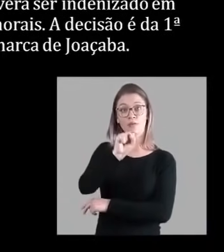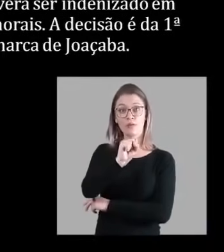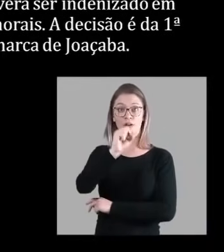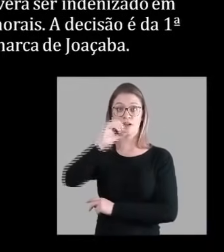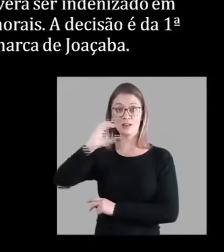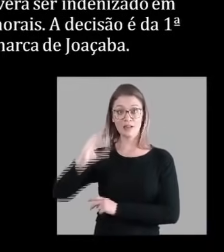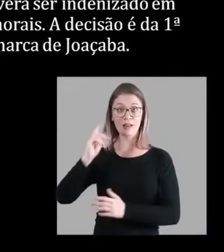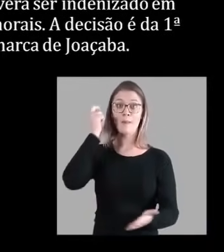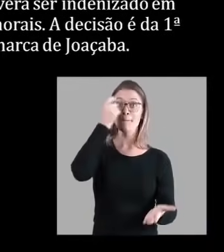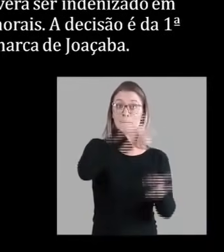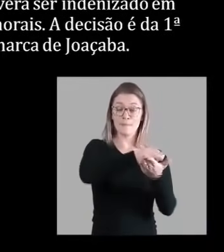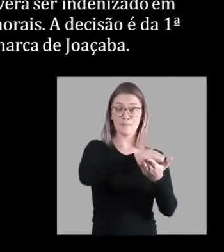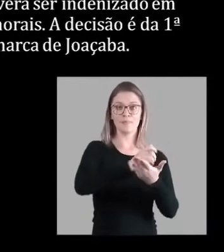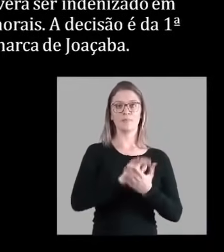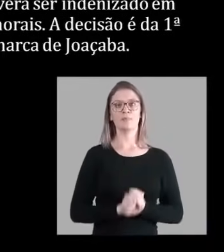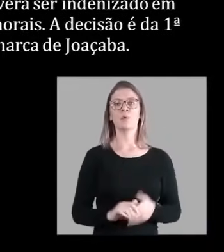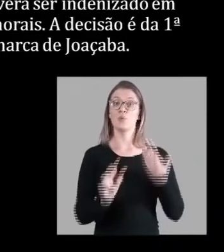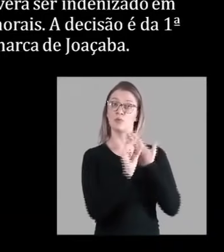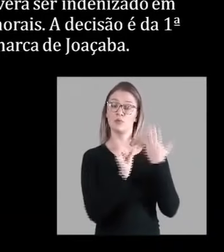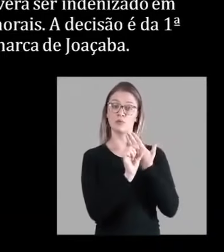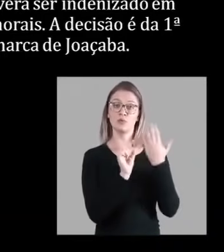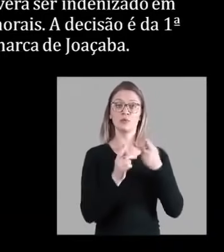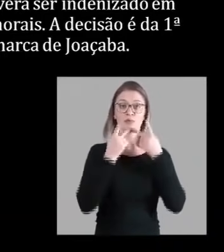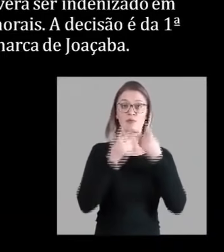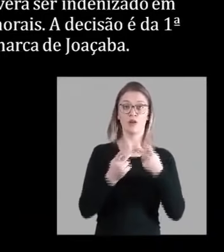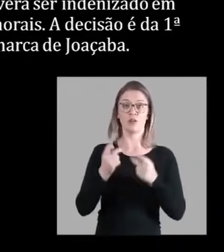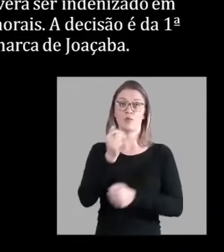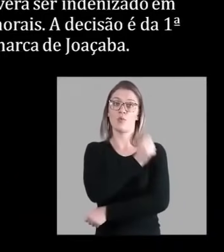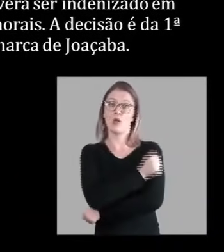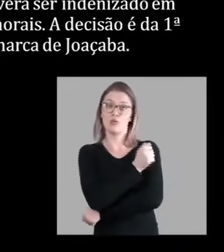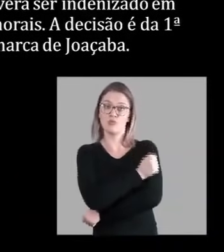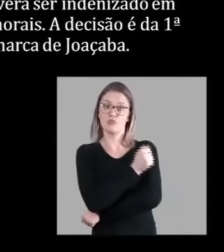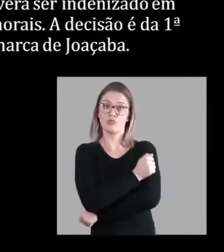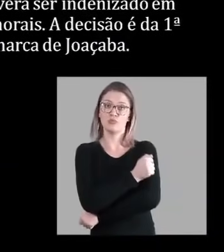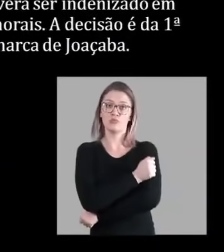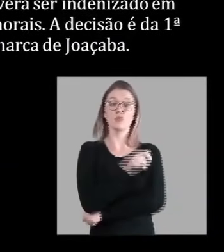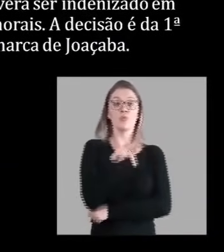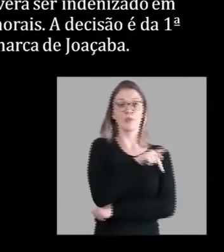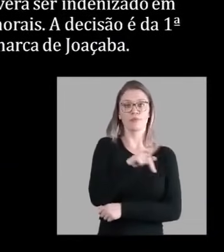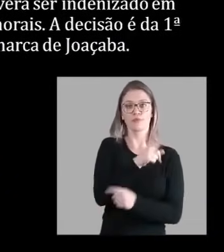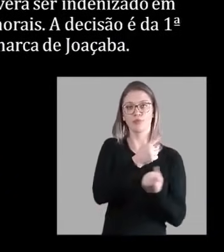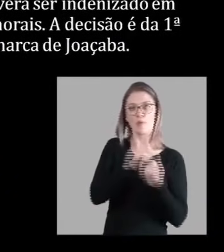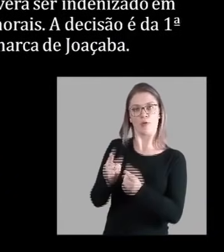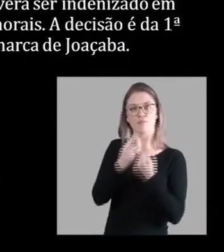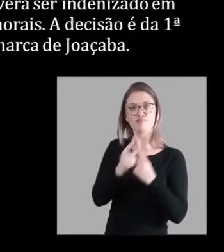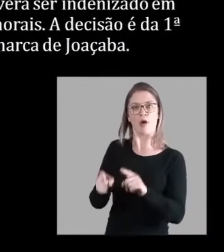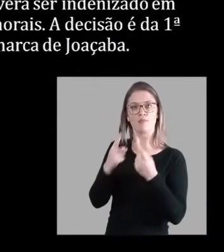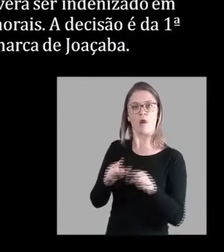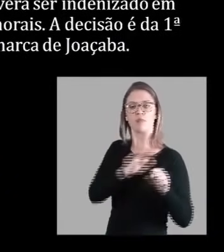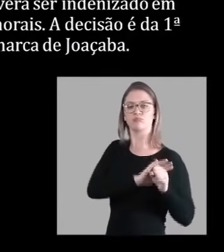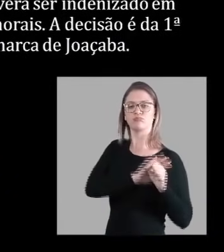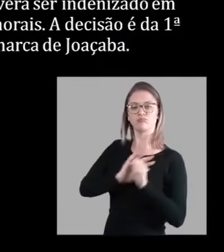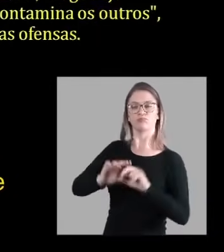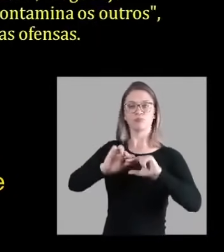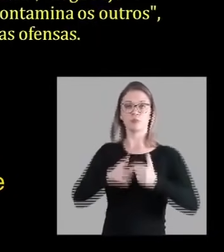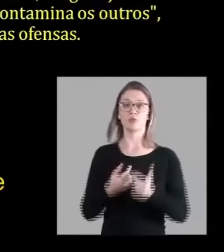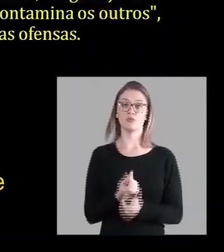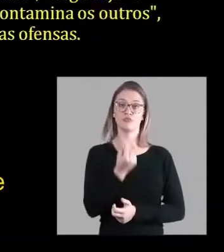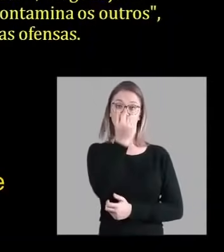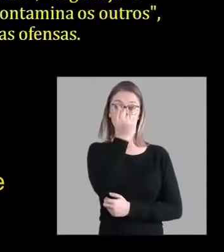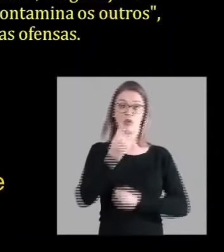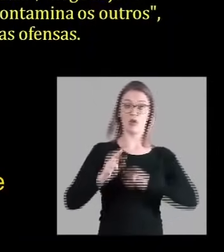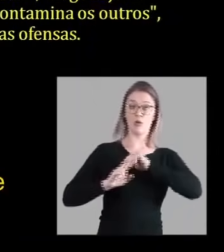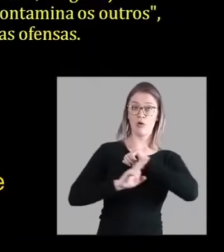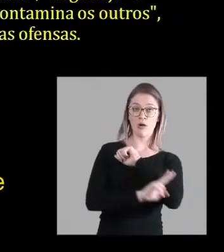nós falamos que o estado de Santa Catarina está pagando, na verdade nós estamos falando que o povo catarinense está pagando. Os